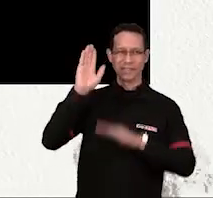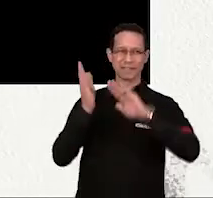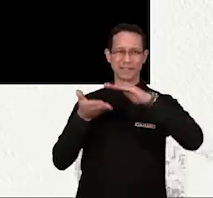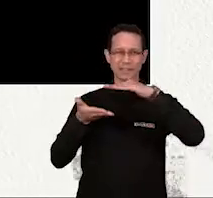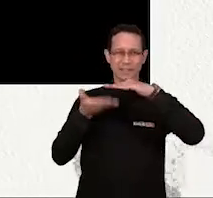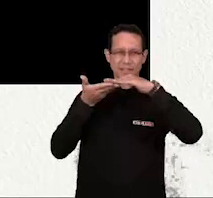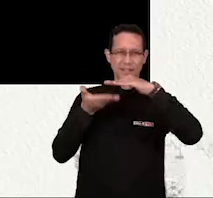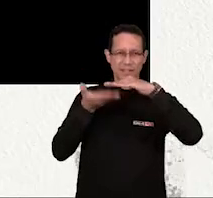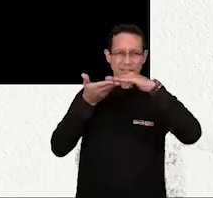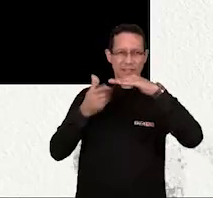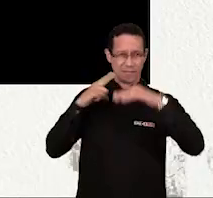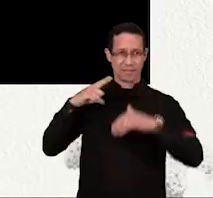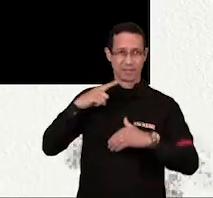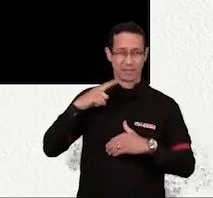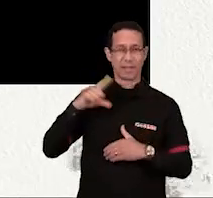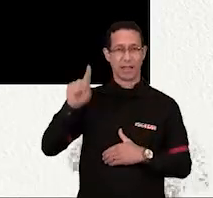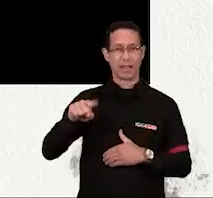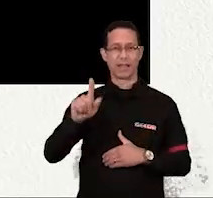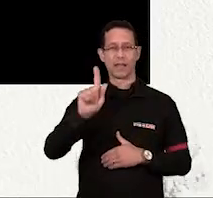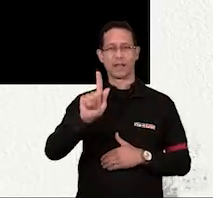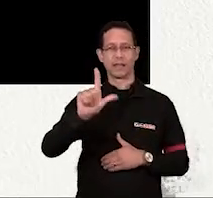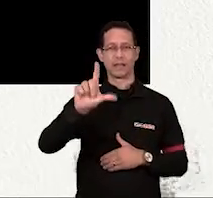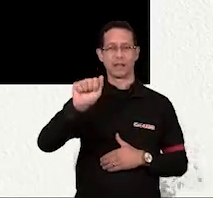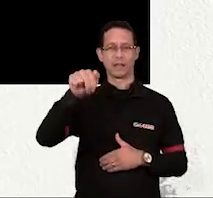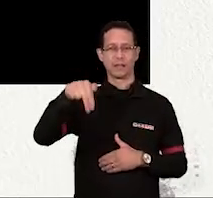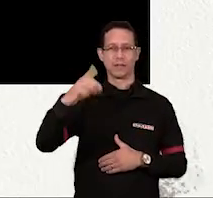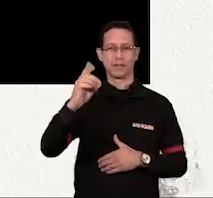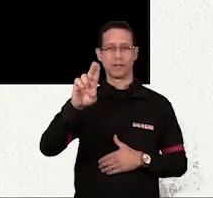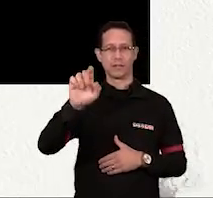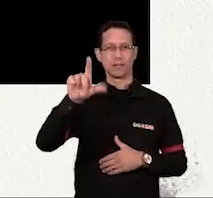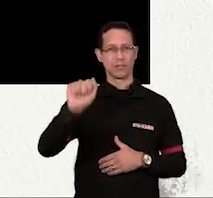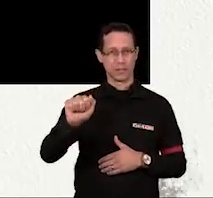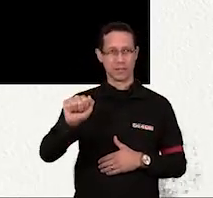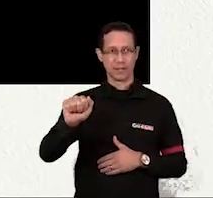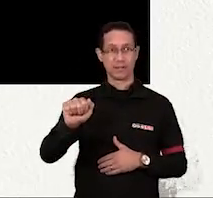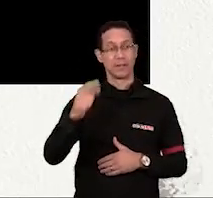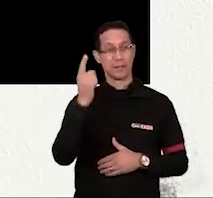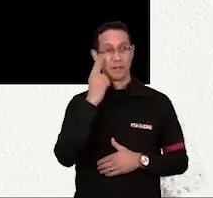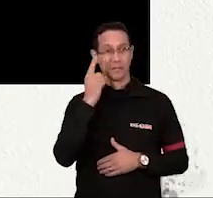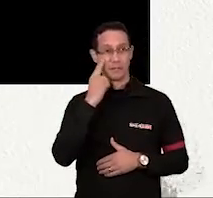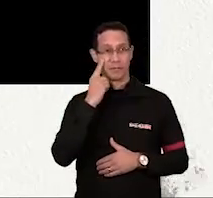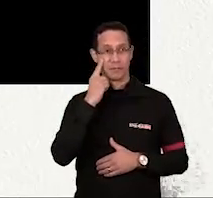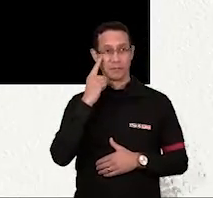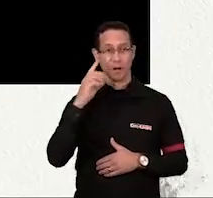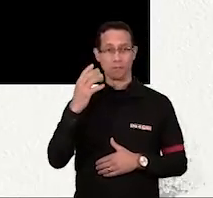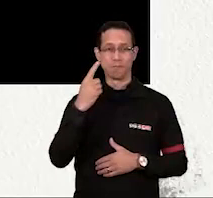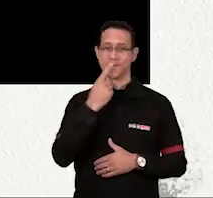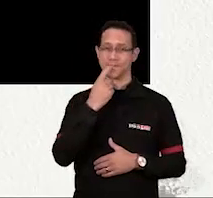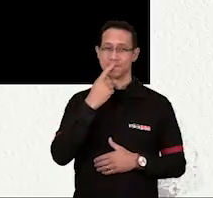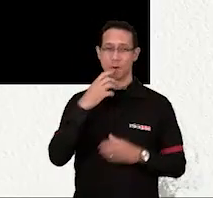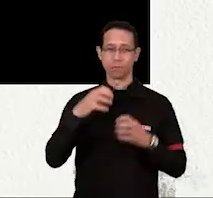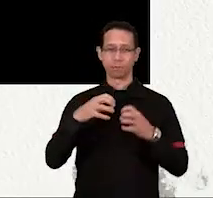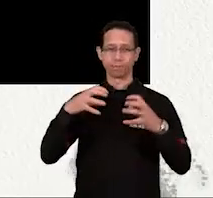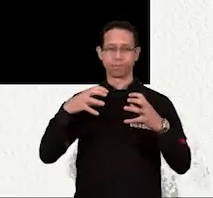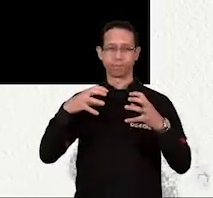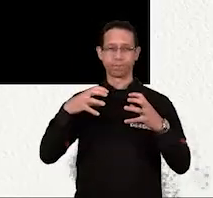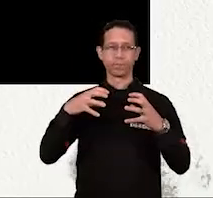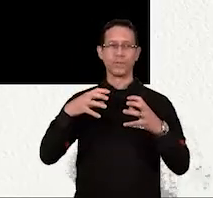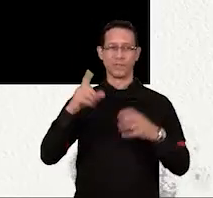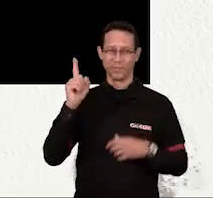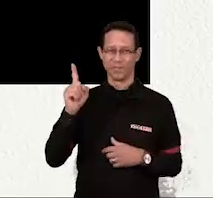sebáceas e ceruminosas. Então, quando a gente faz uma otoendoscopia, vê esse tímpano inflamado, como está aqui, né, que a gente